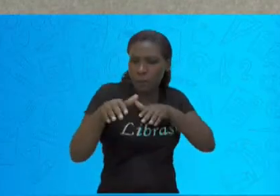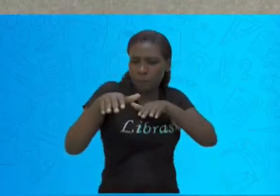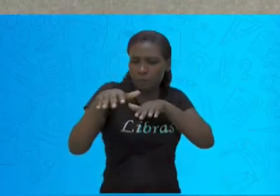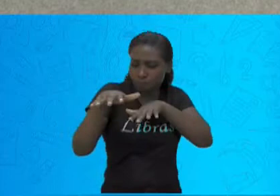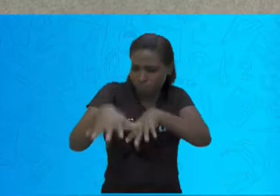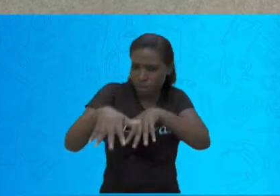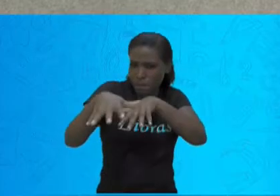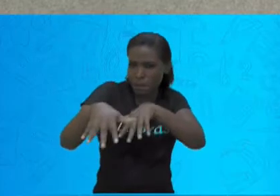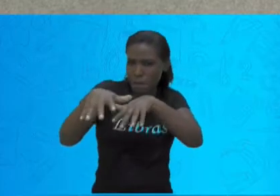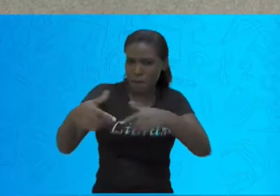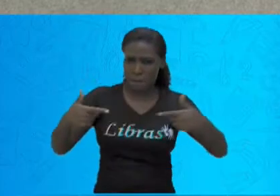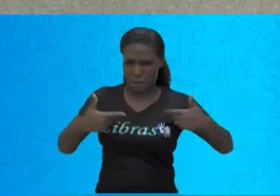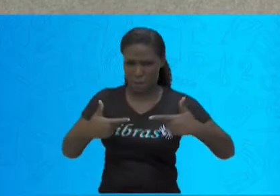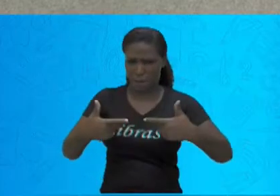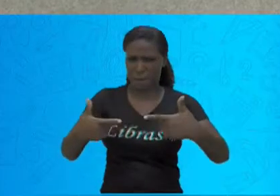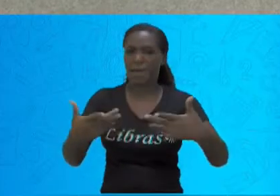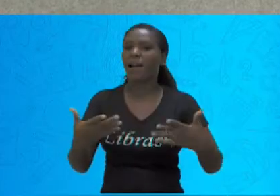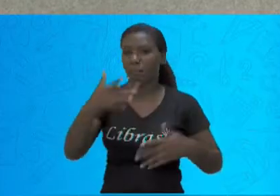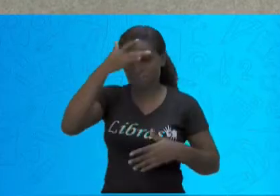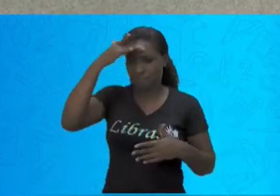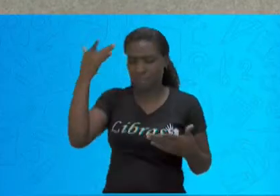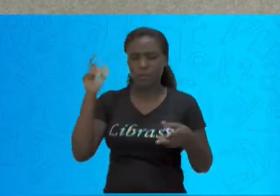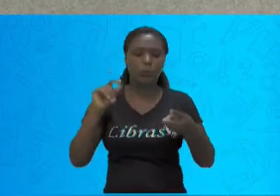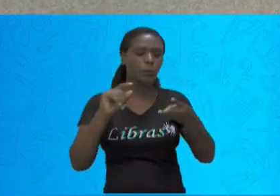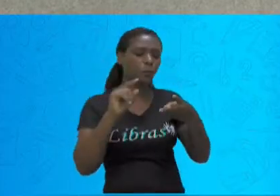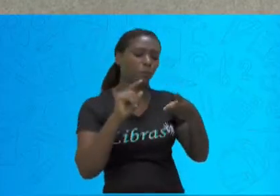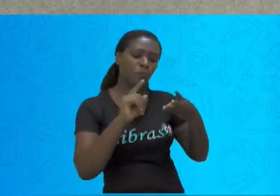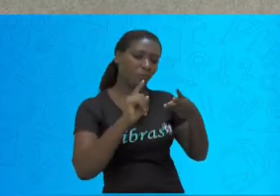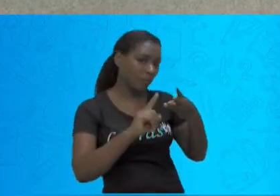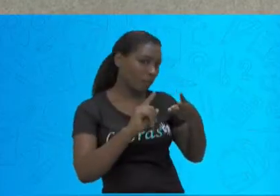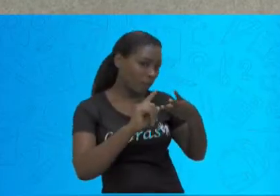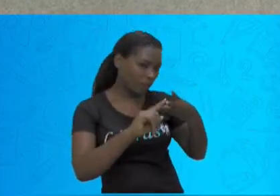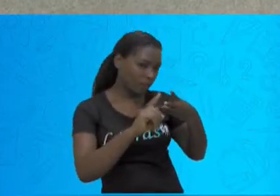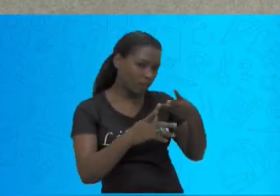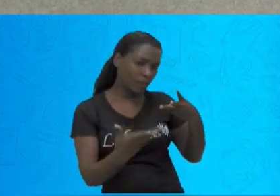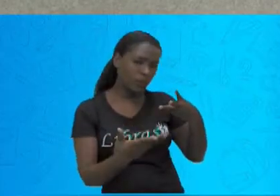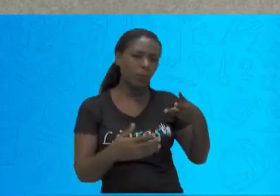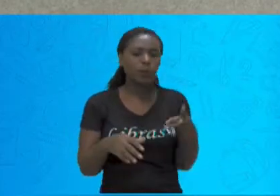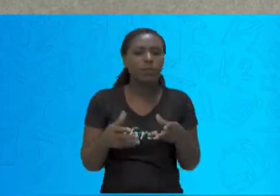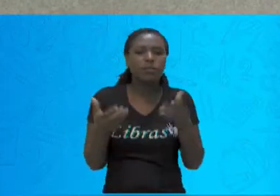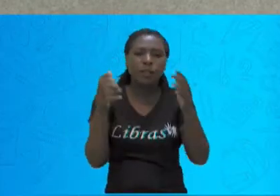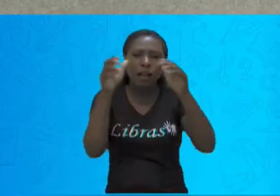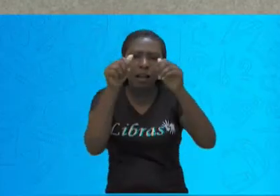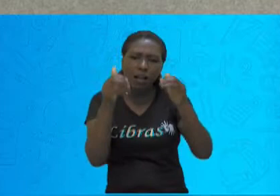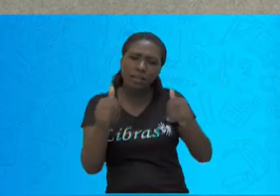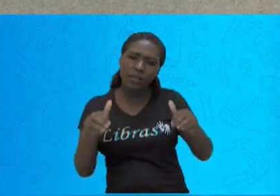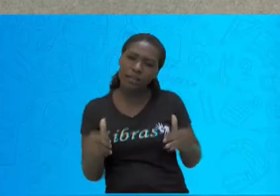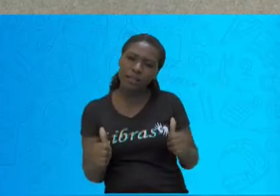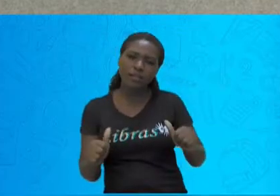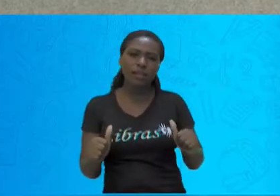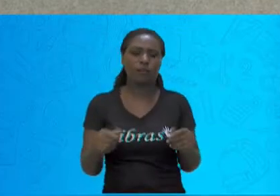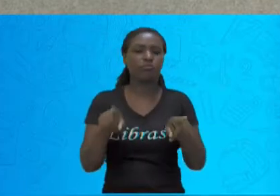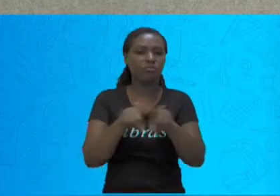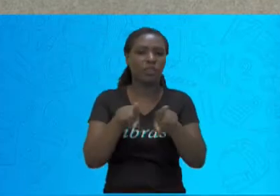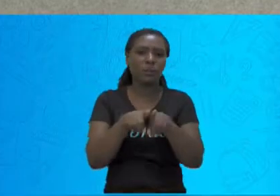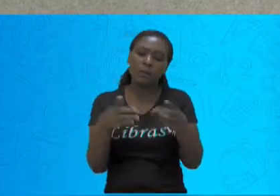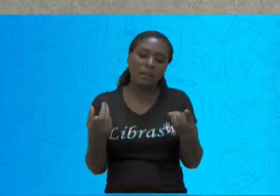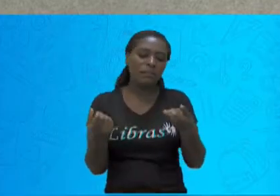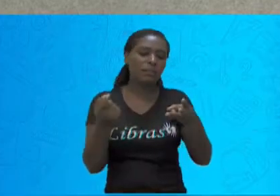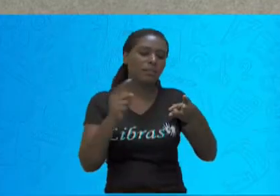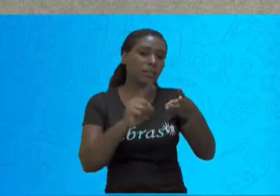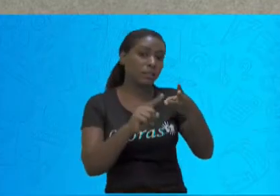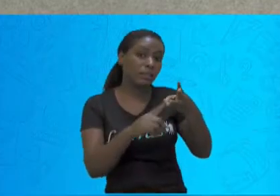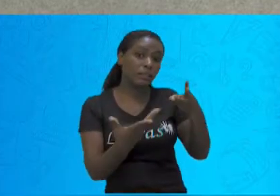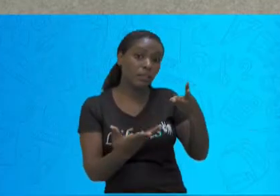e artesãos. E a mais baixa, onde dava a base para a civilização ou para o império, era formada